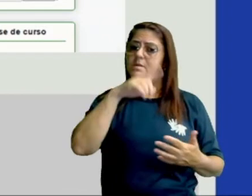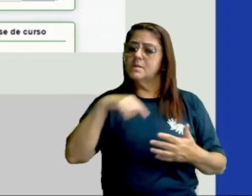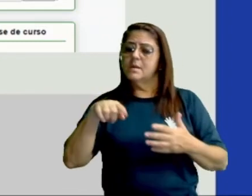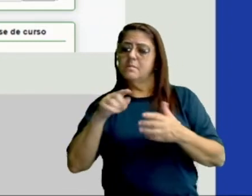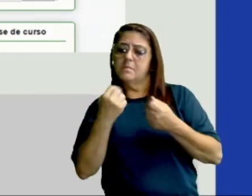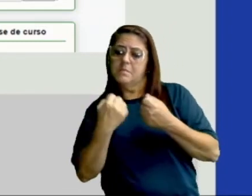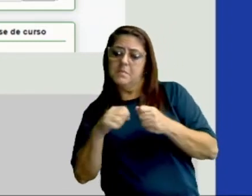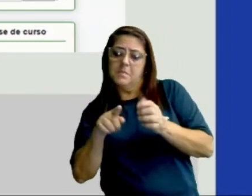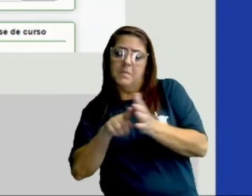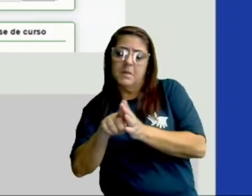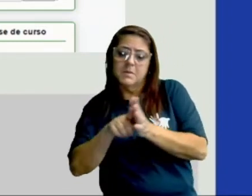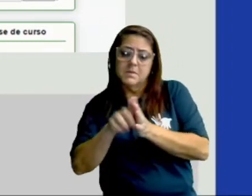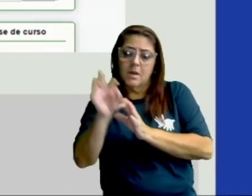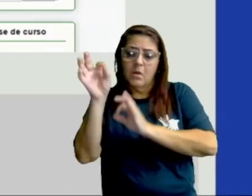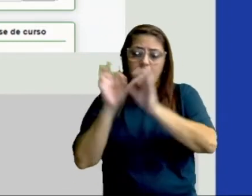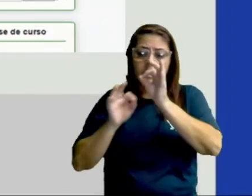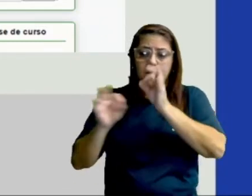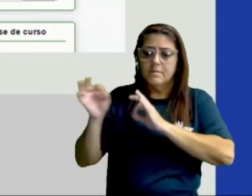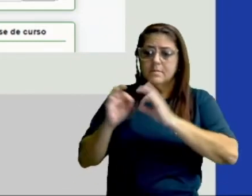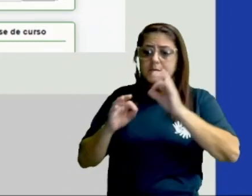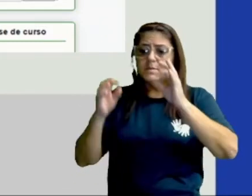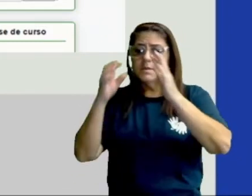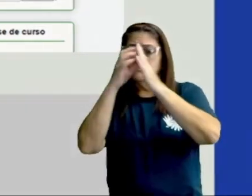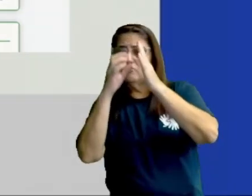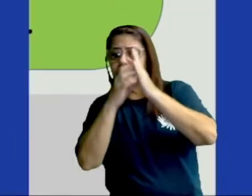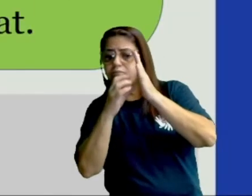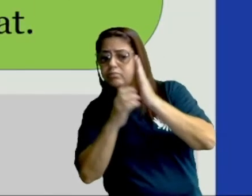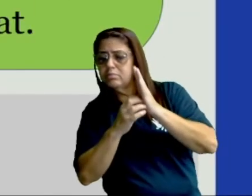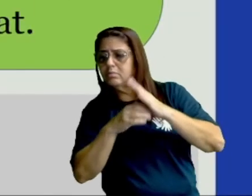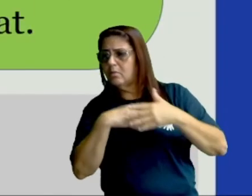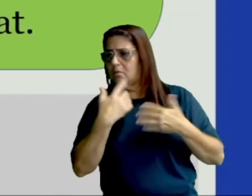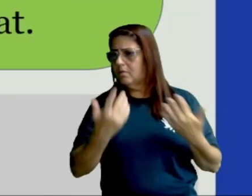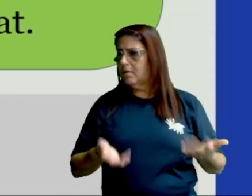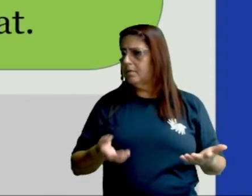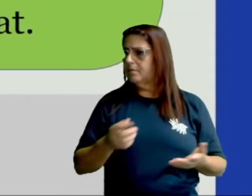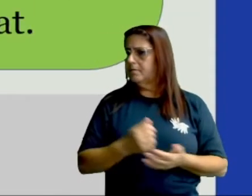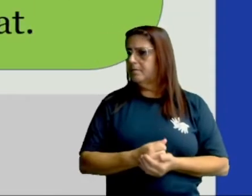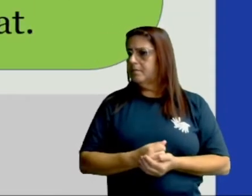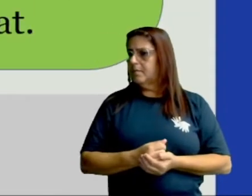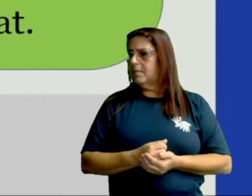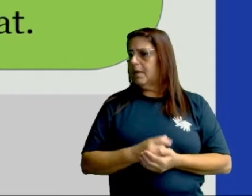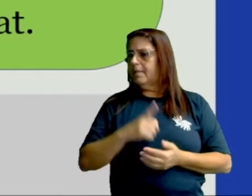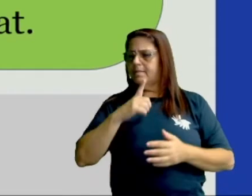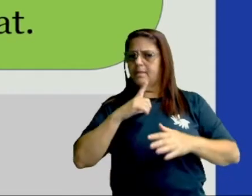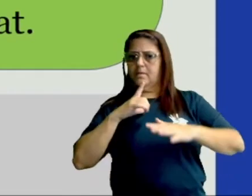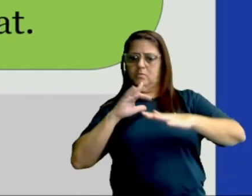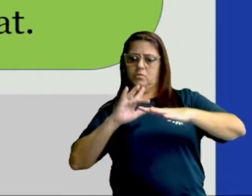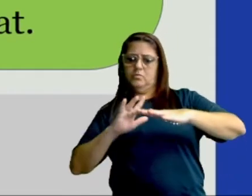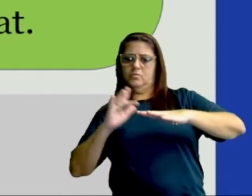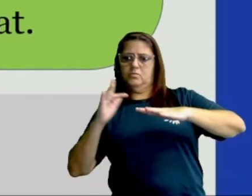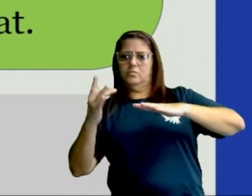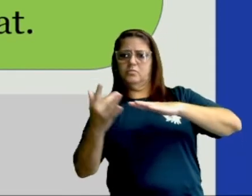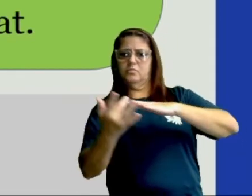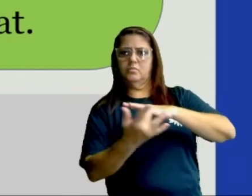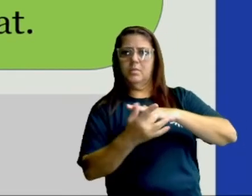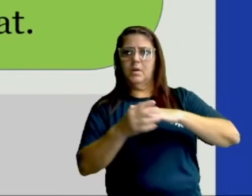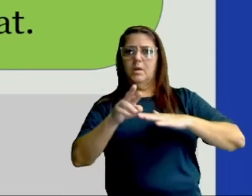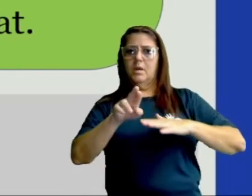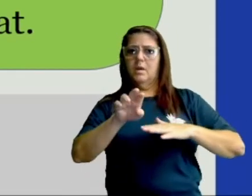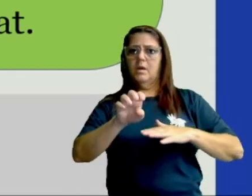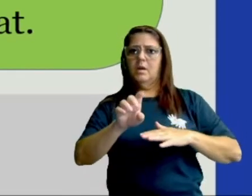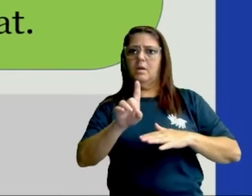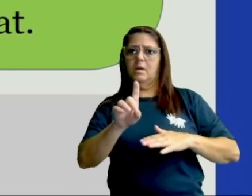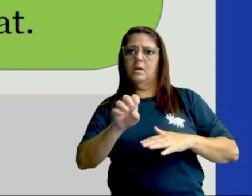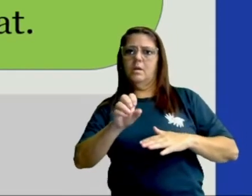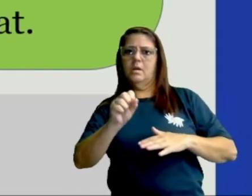procurar saber as estruturas, tá? Agora, falando de blog, nós temos as redes sociais. E aí a gente